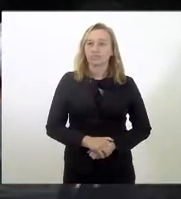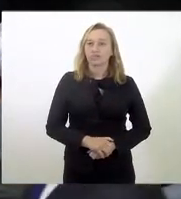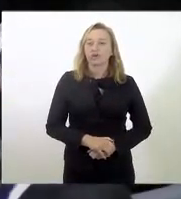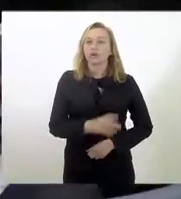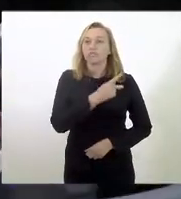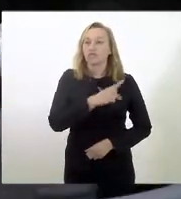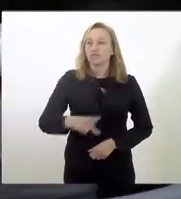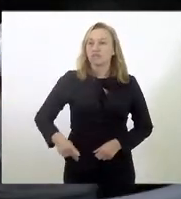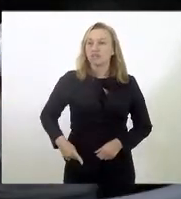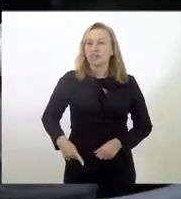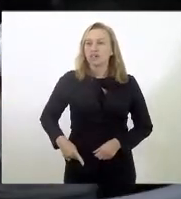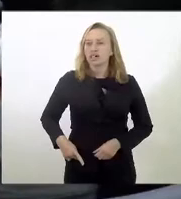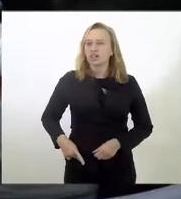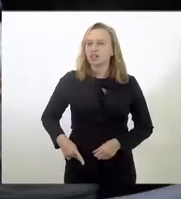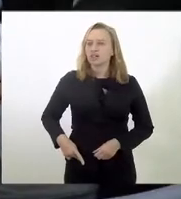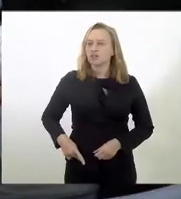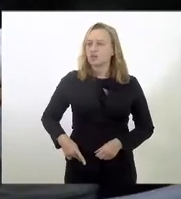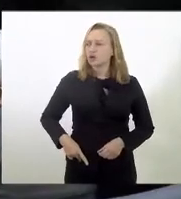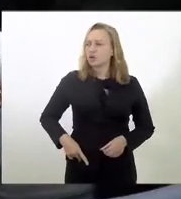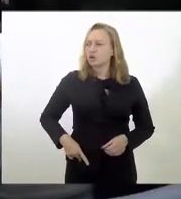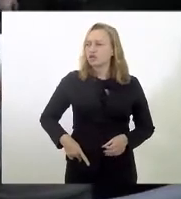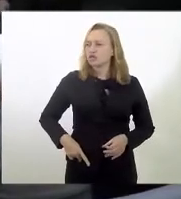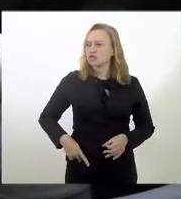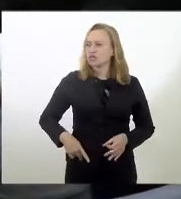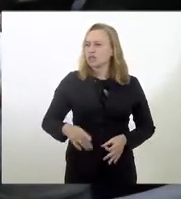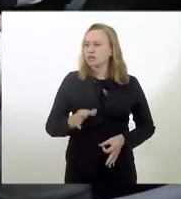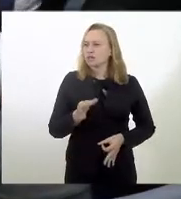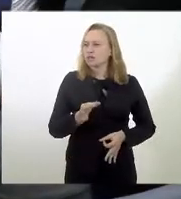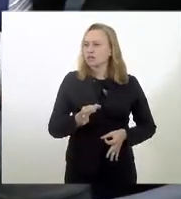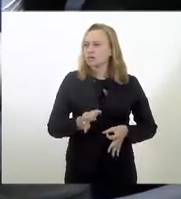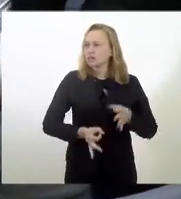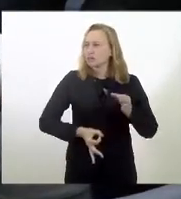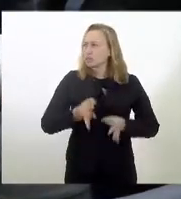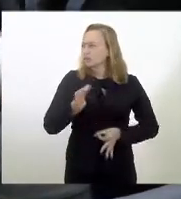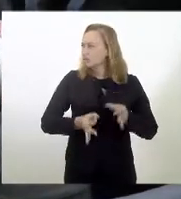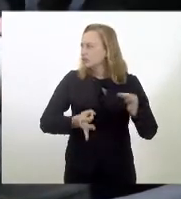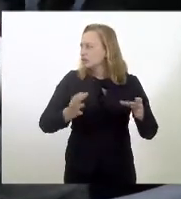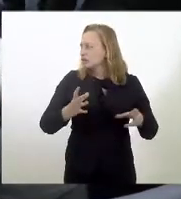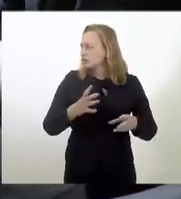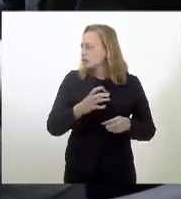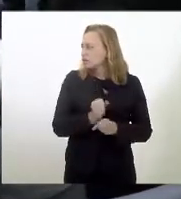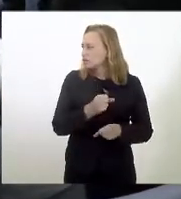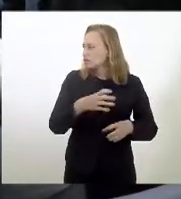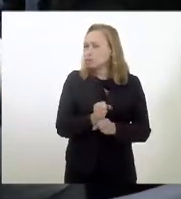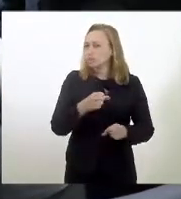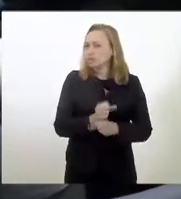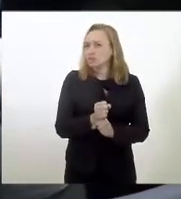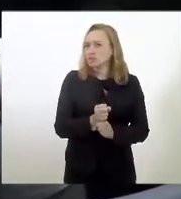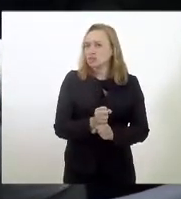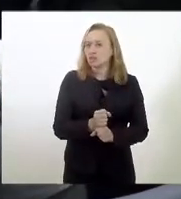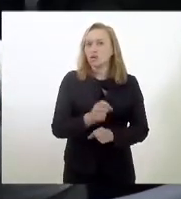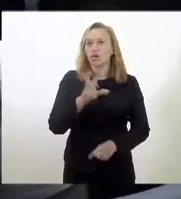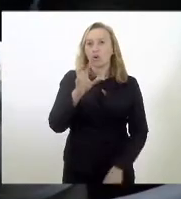Presidente do Tribunal de Contas do Estado do Rio de Janeiro, doutor Rodrigo Melo do Nascimento.